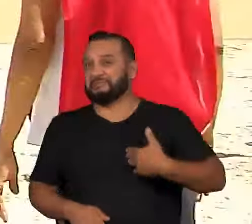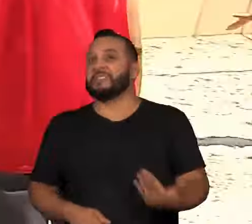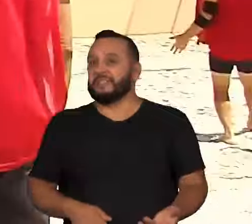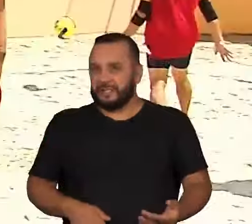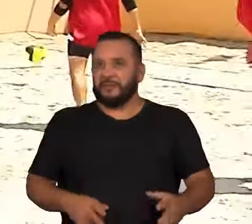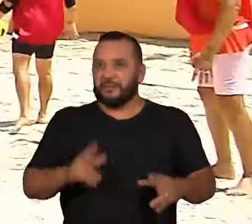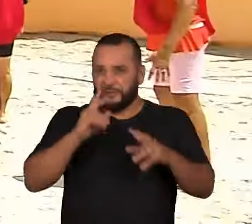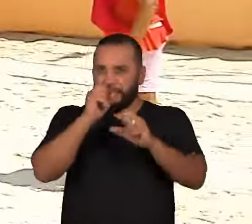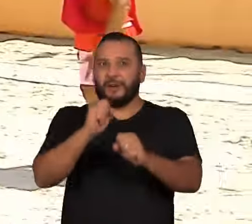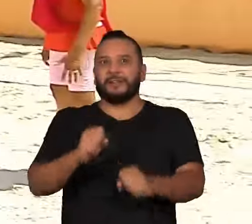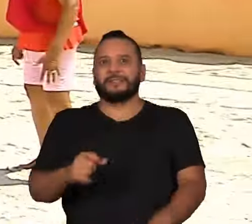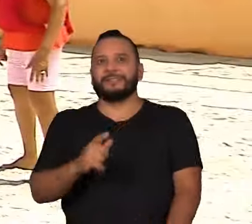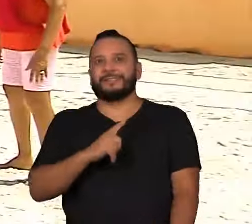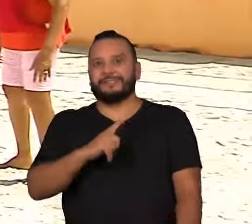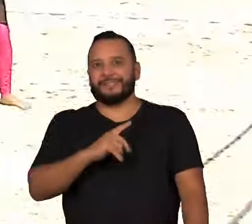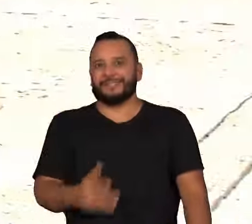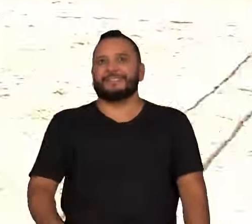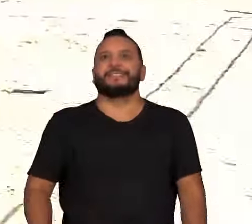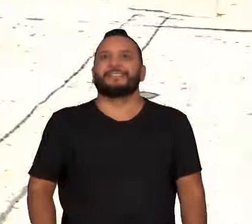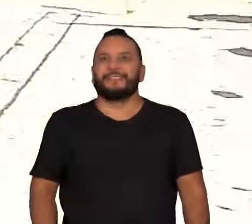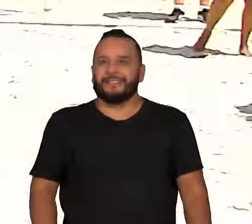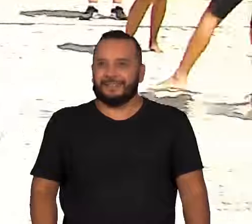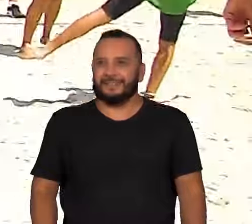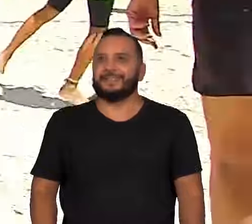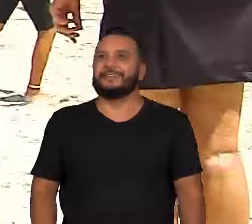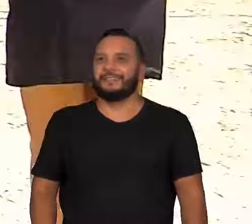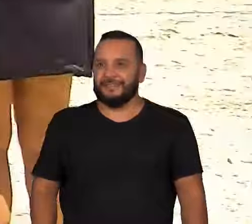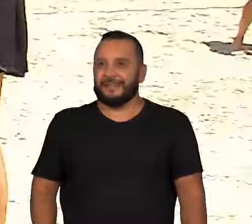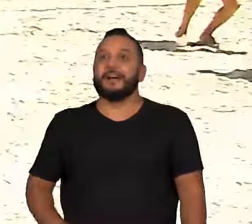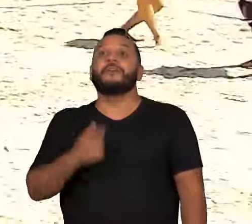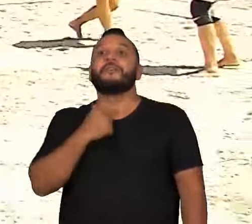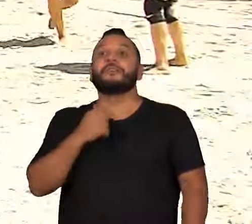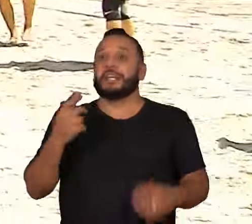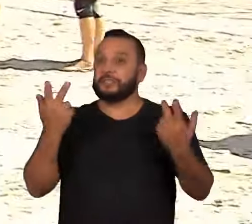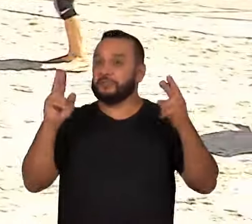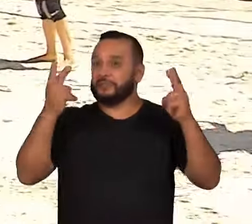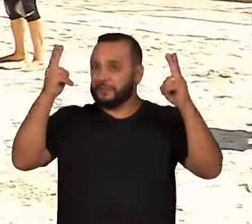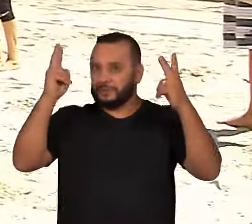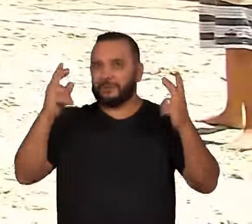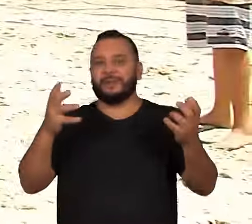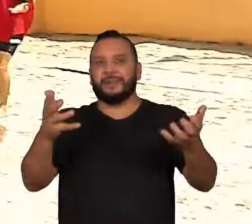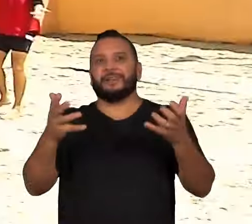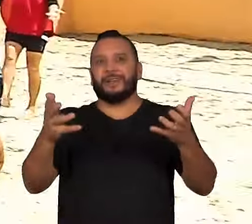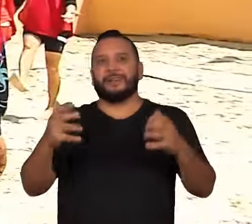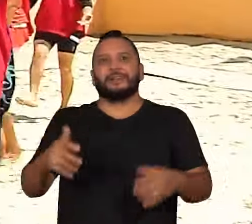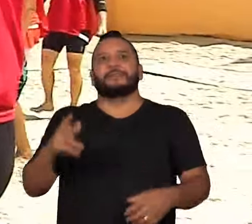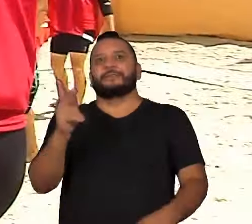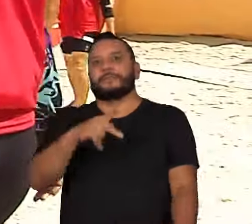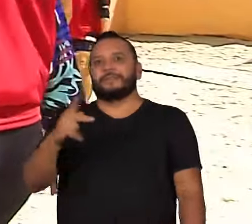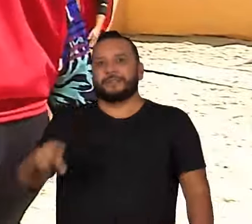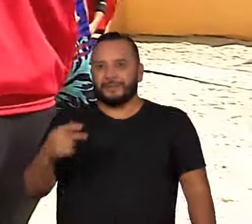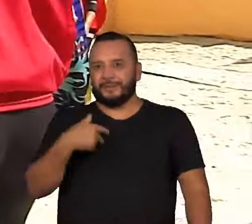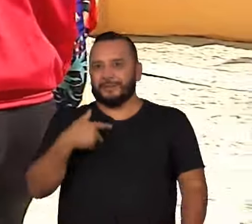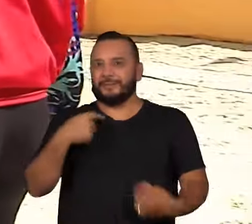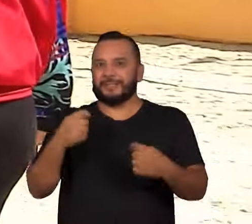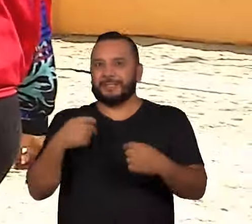muito grande. A vontade de ganhar as partidas é tanta que os professores têm que dar